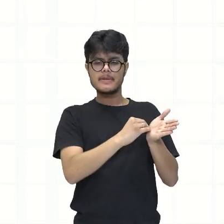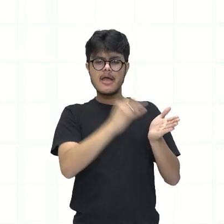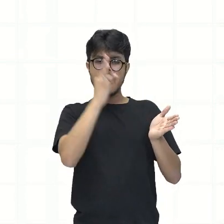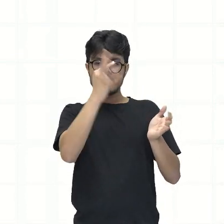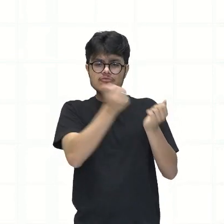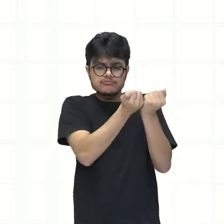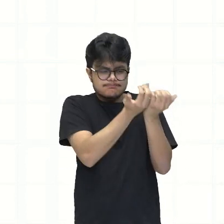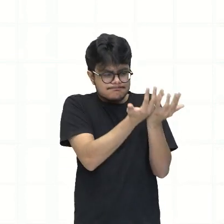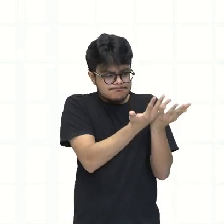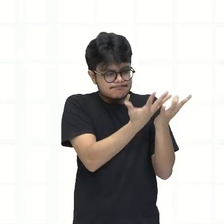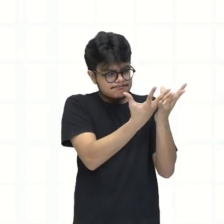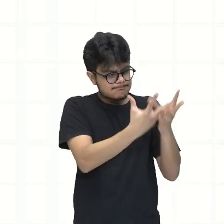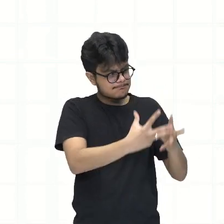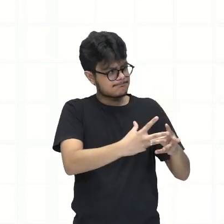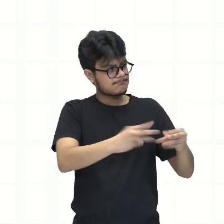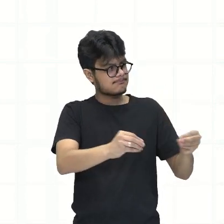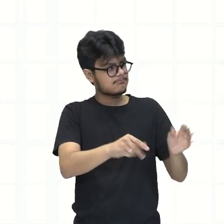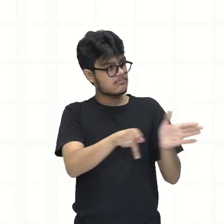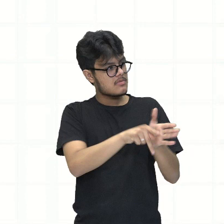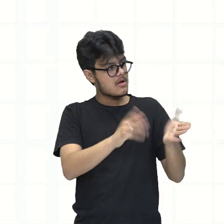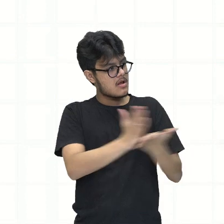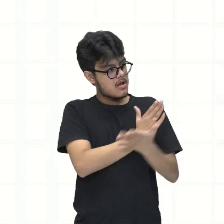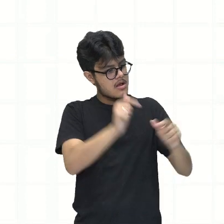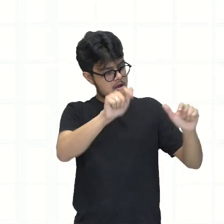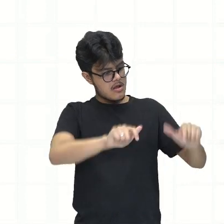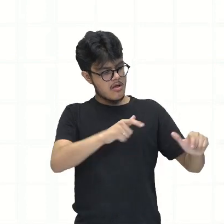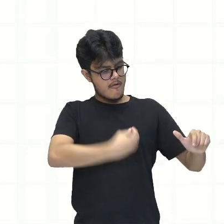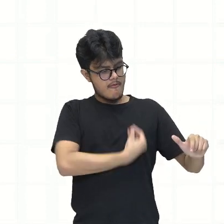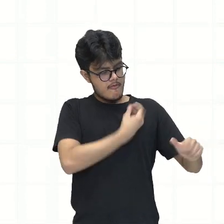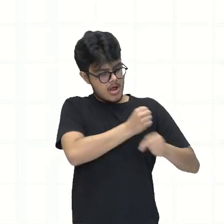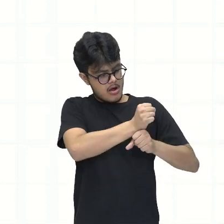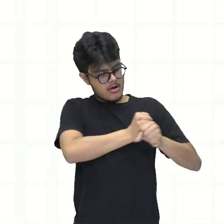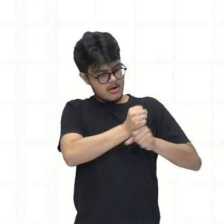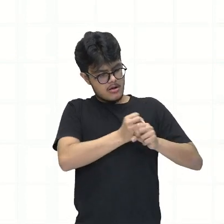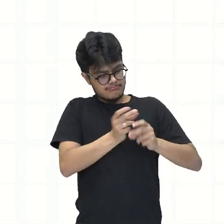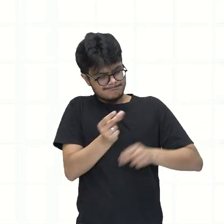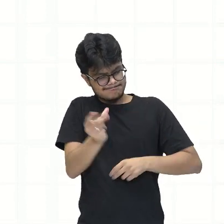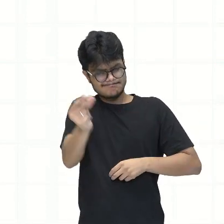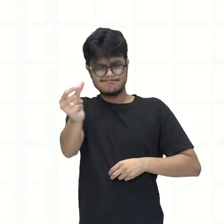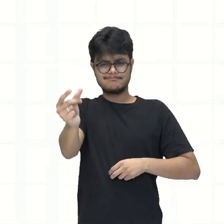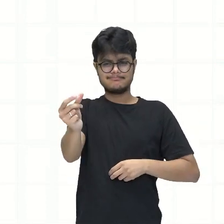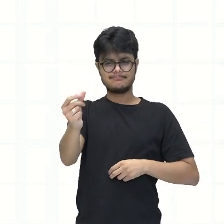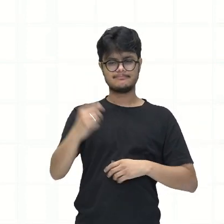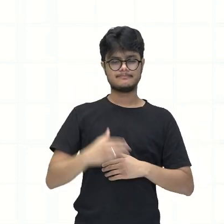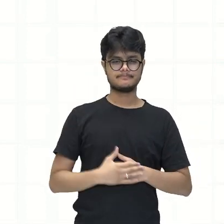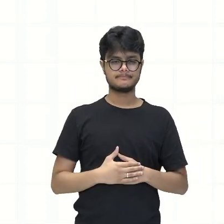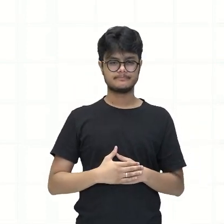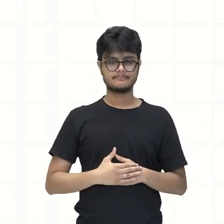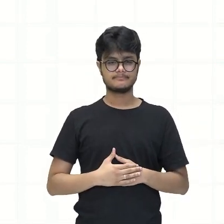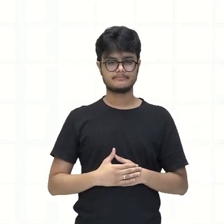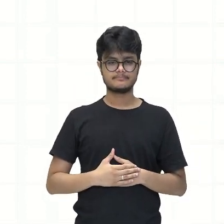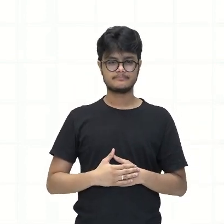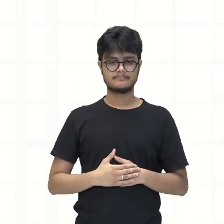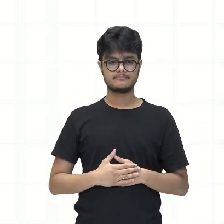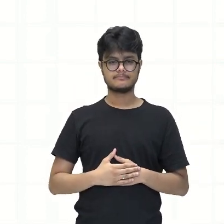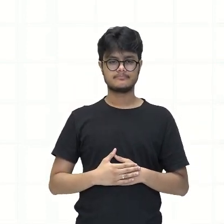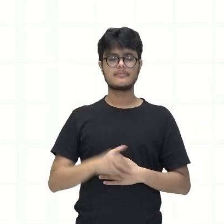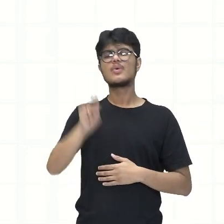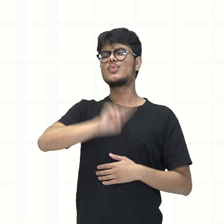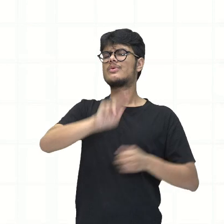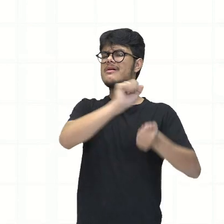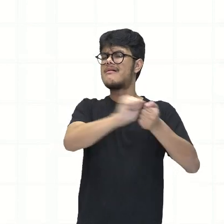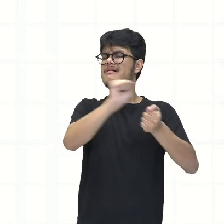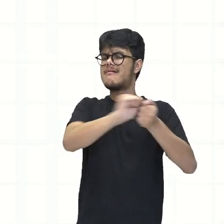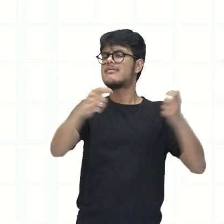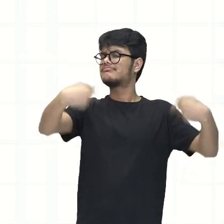acumula em condições específicas ao longo de milhões de anos, certo? E qual é a utilização